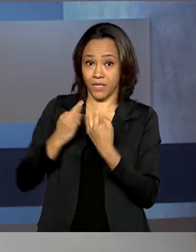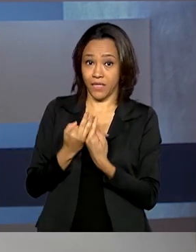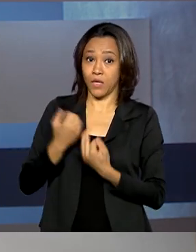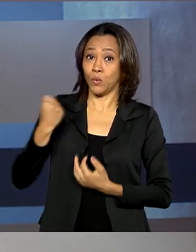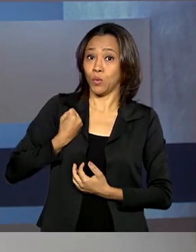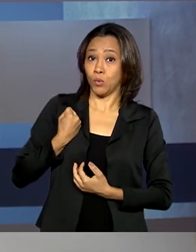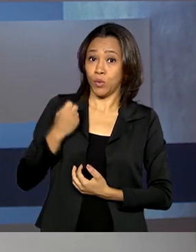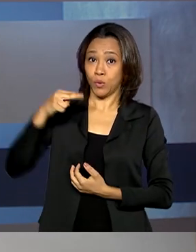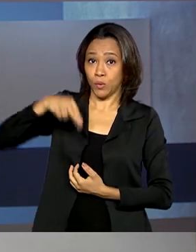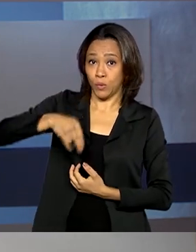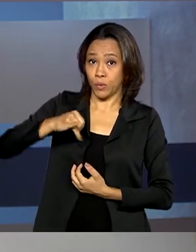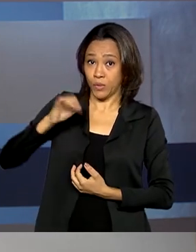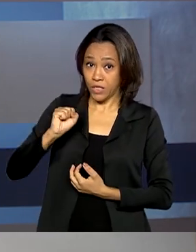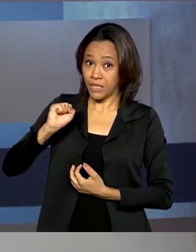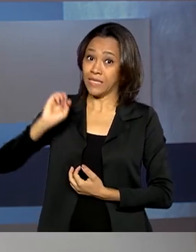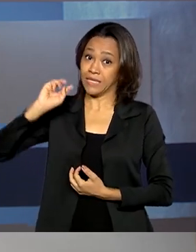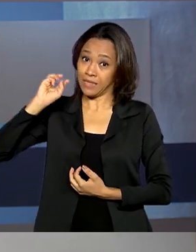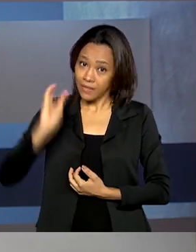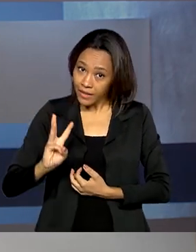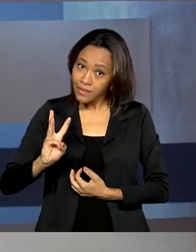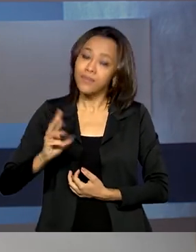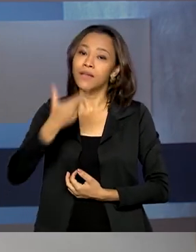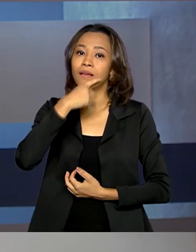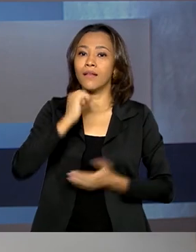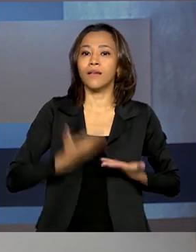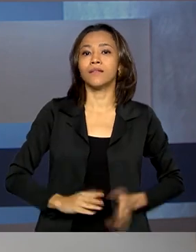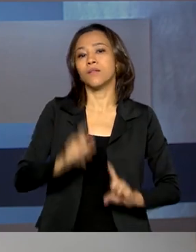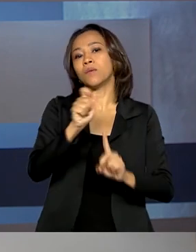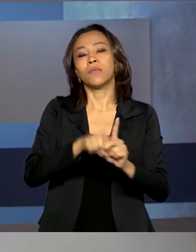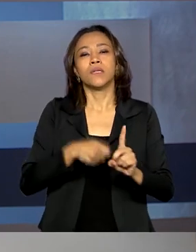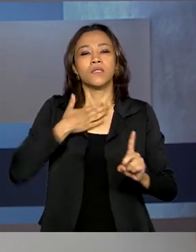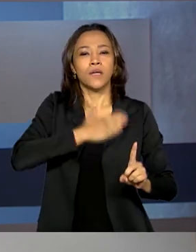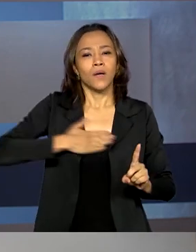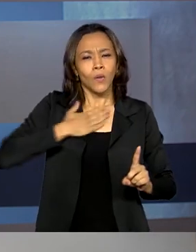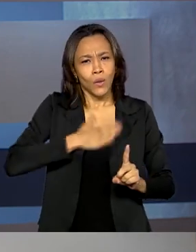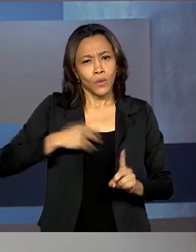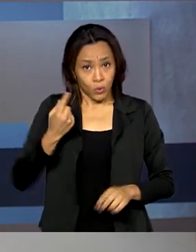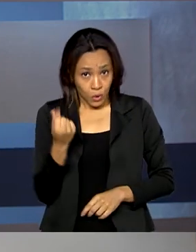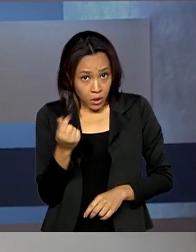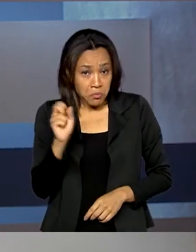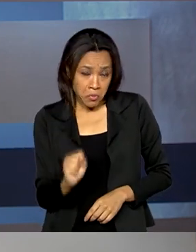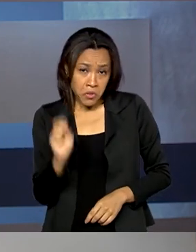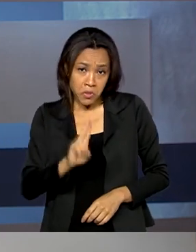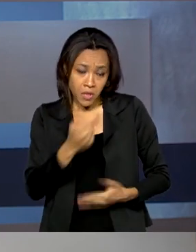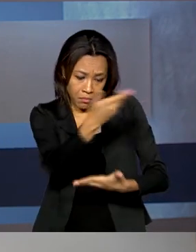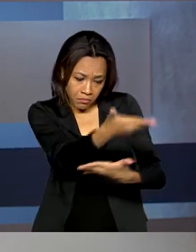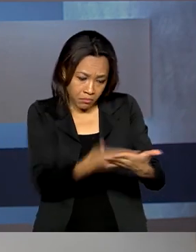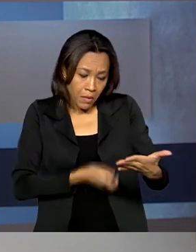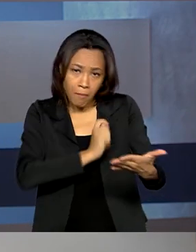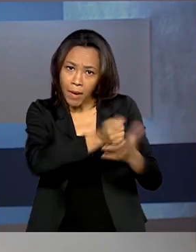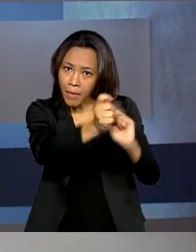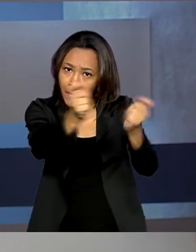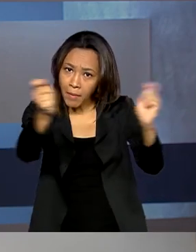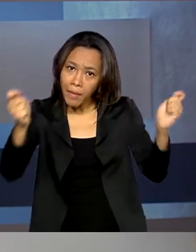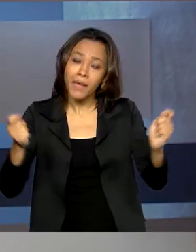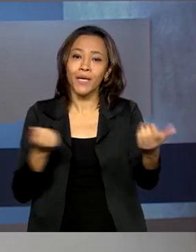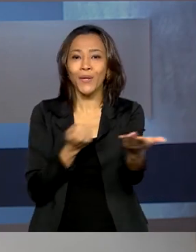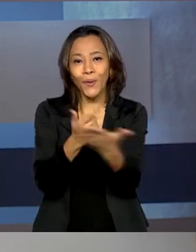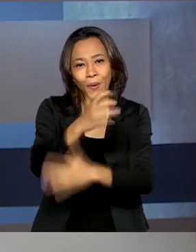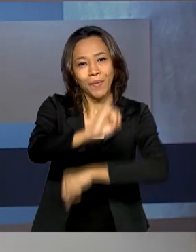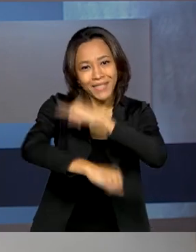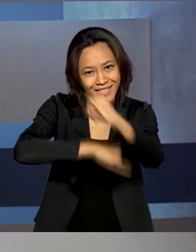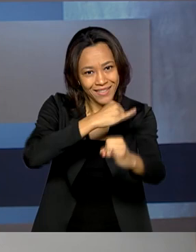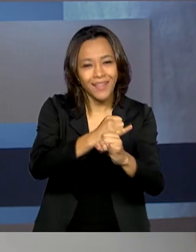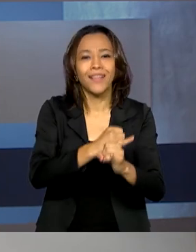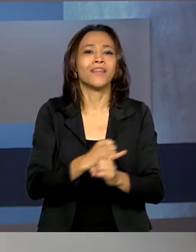3 e a trabalhadores nascidos em agosto. O dinheiro pode ser usado para pagar boletos e compras pela internet. O